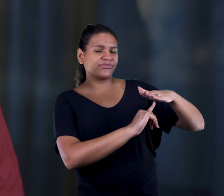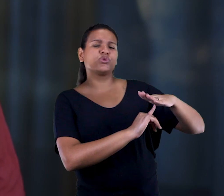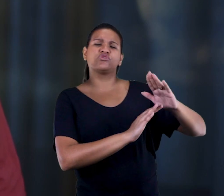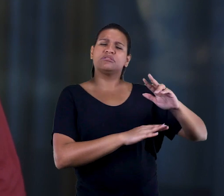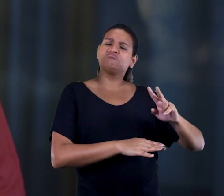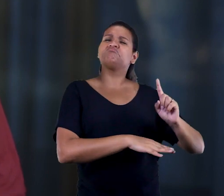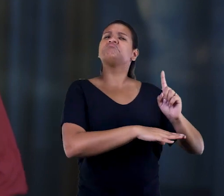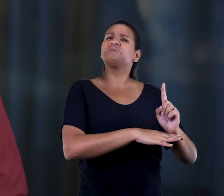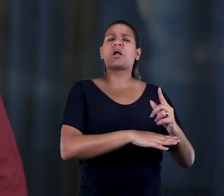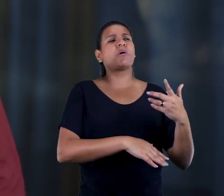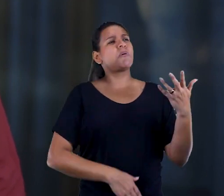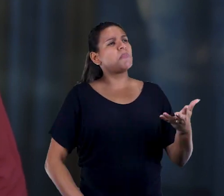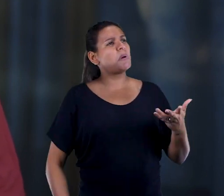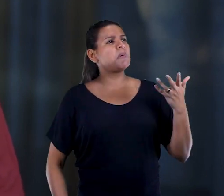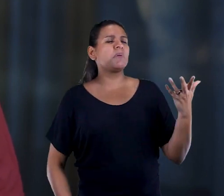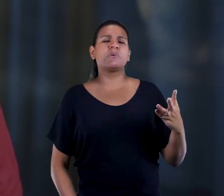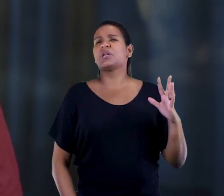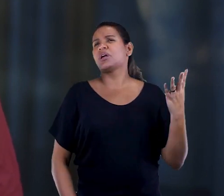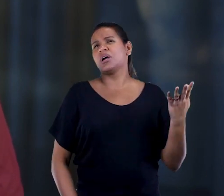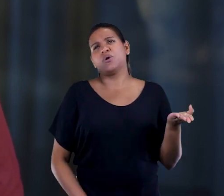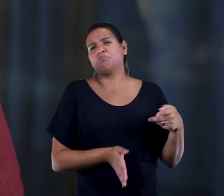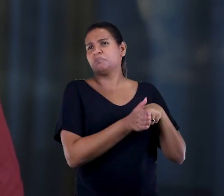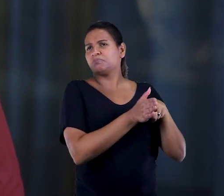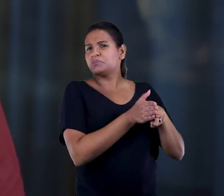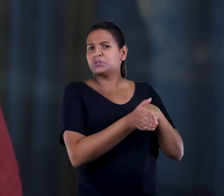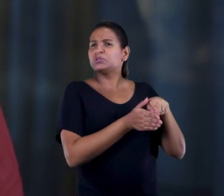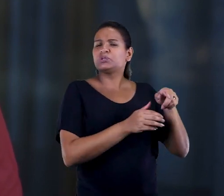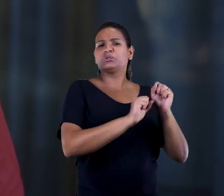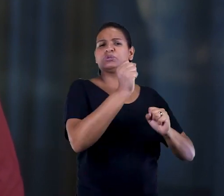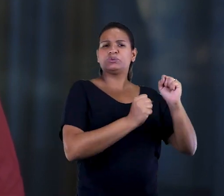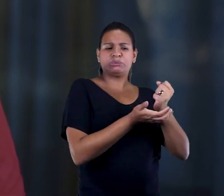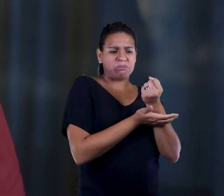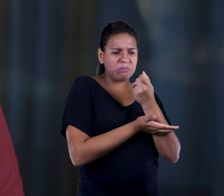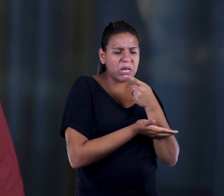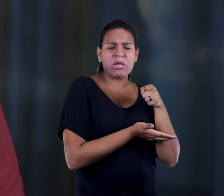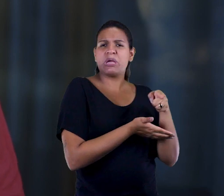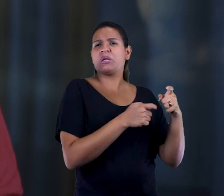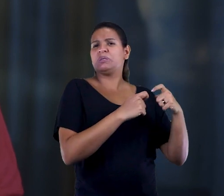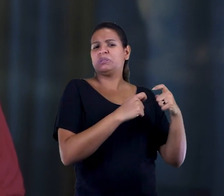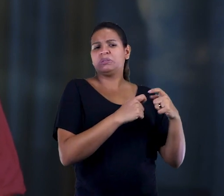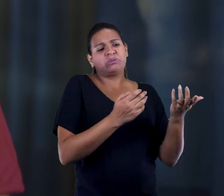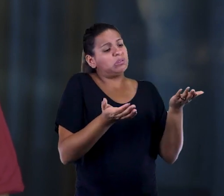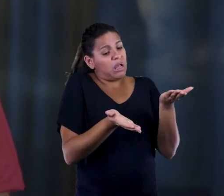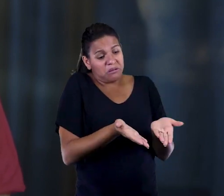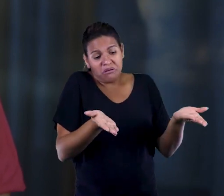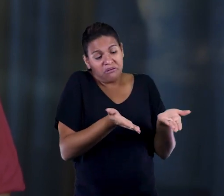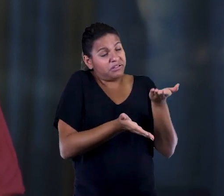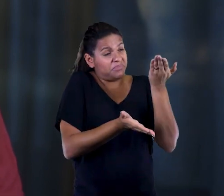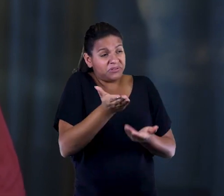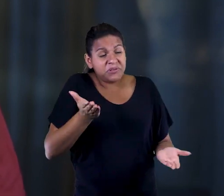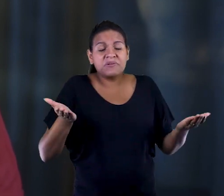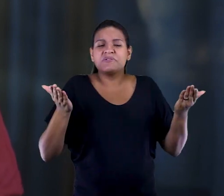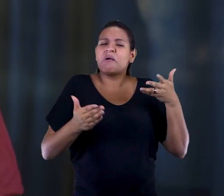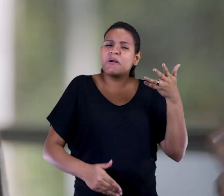se posicionando, dizendo que o que acontecia ali dentro eram pesquisas científicas, médicas, e que foi perdido